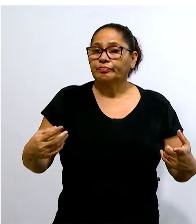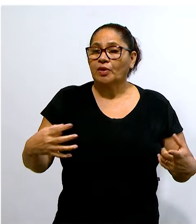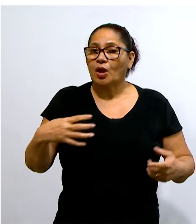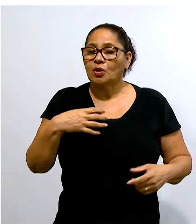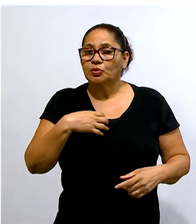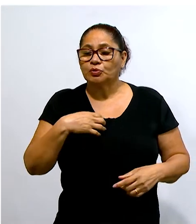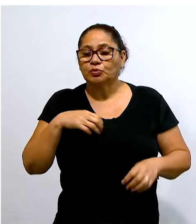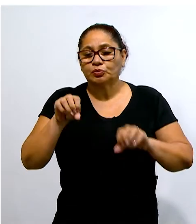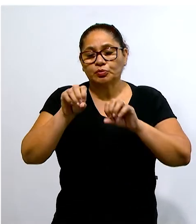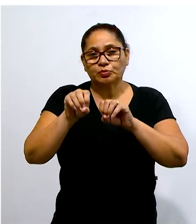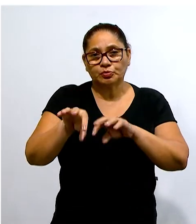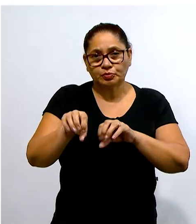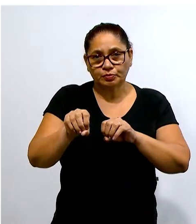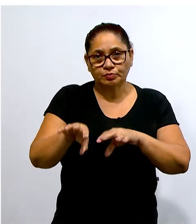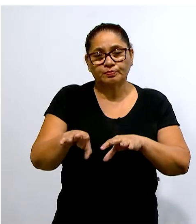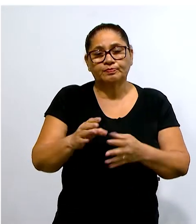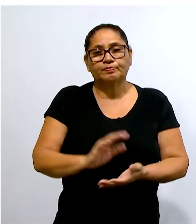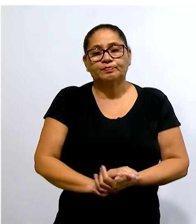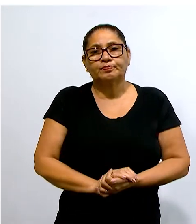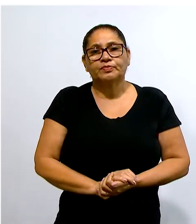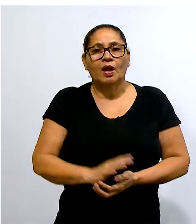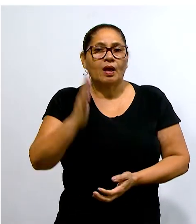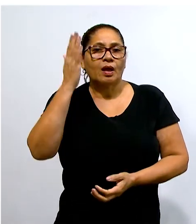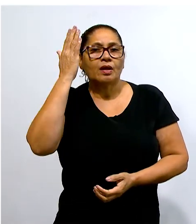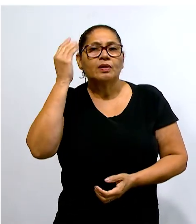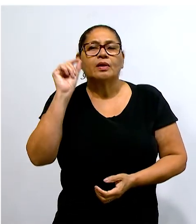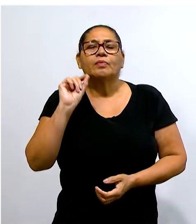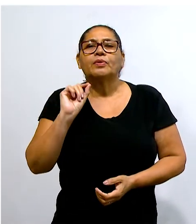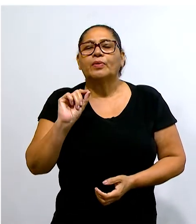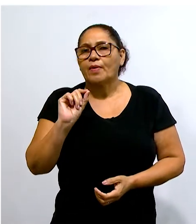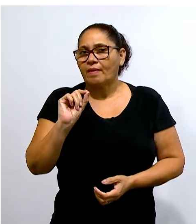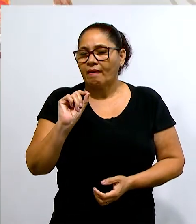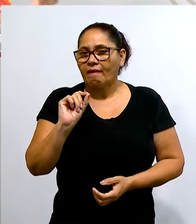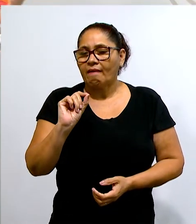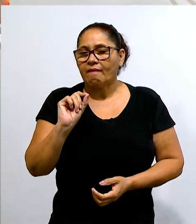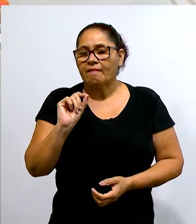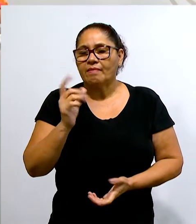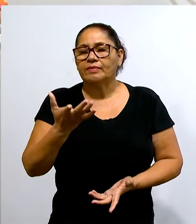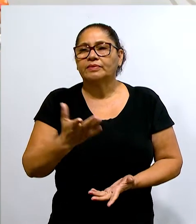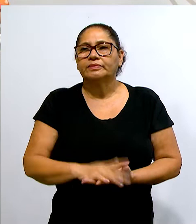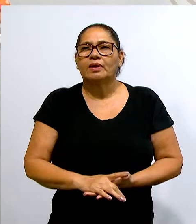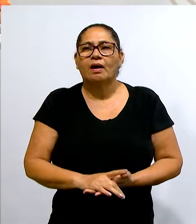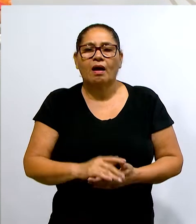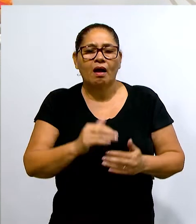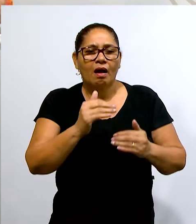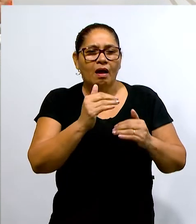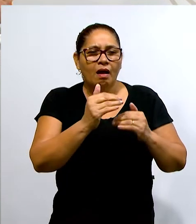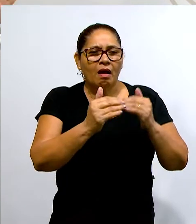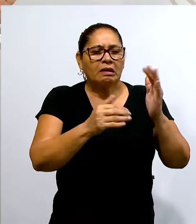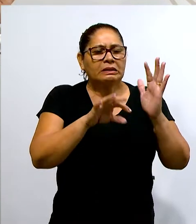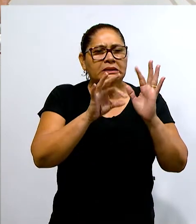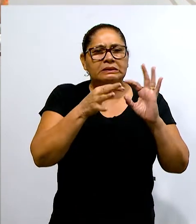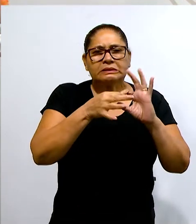do ensino. Então, sabemos que, diante de toda a contextualização teórica,